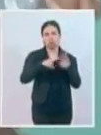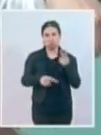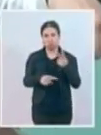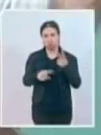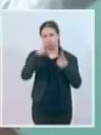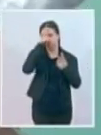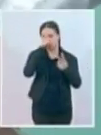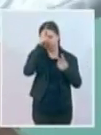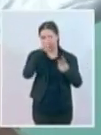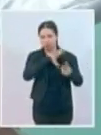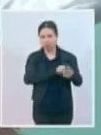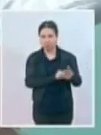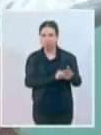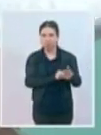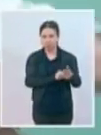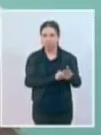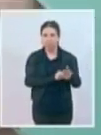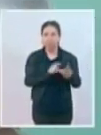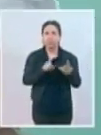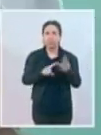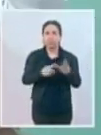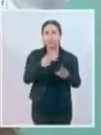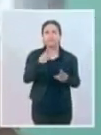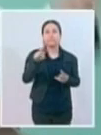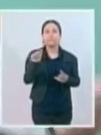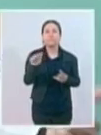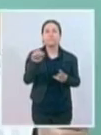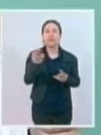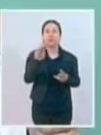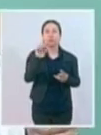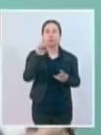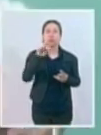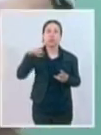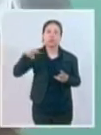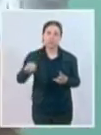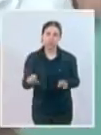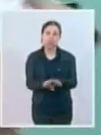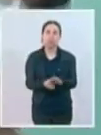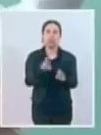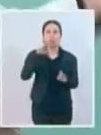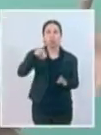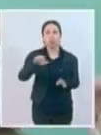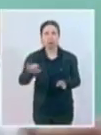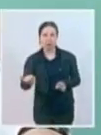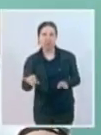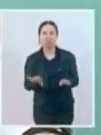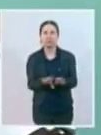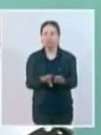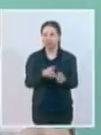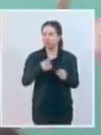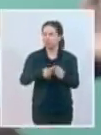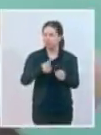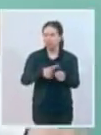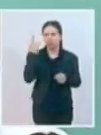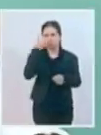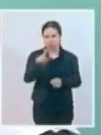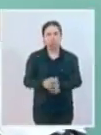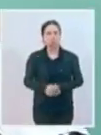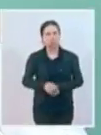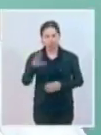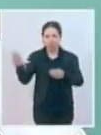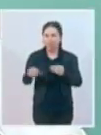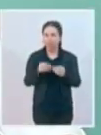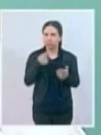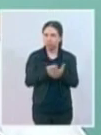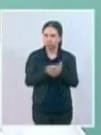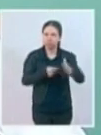aqui em Minas, Patrocínio tem o Hospital de Amor, Unaí tem o Hospital de Amor, e sempre recebendo as emendas do deputado, dos deputados Wellington e